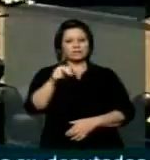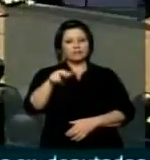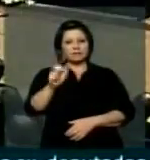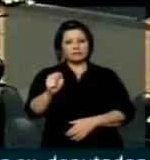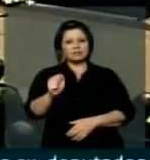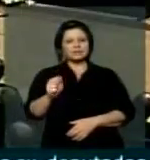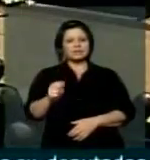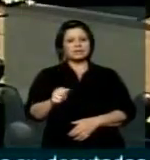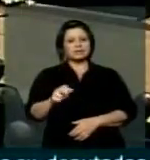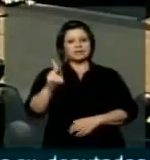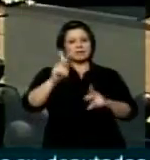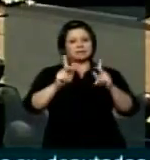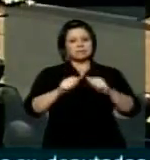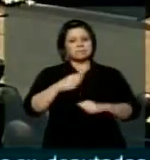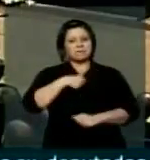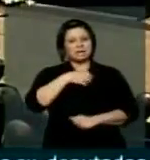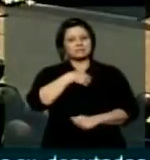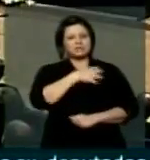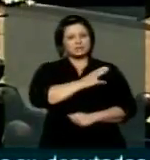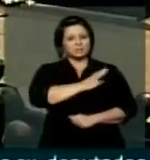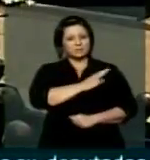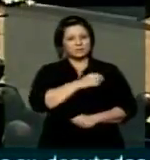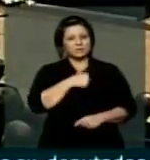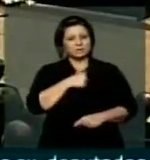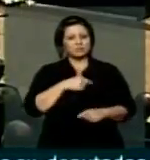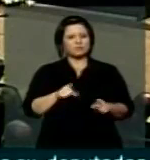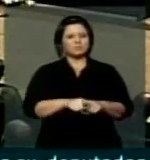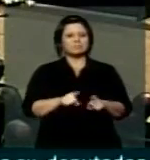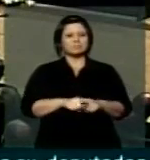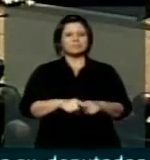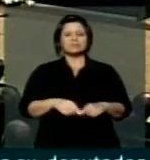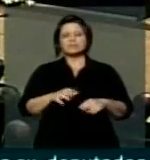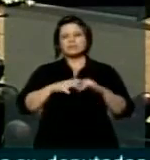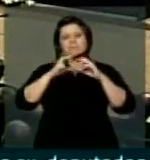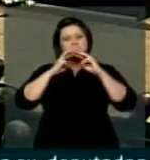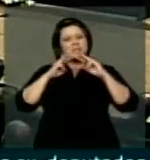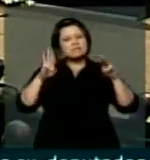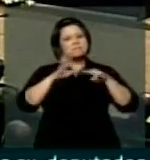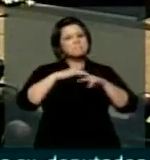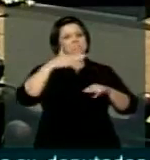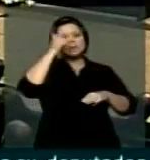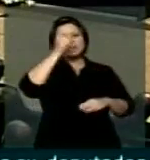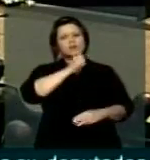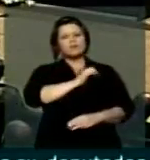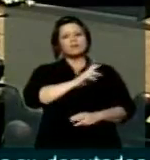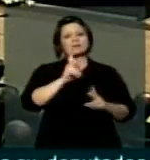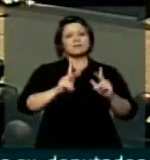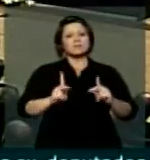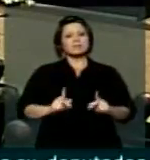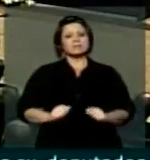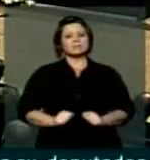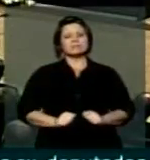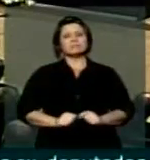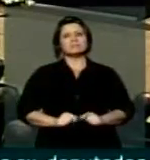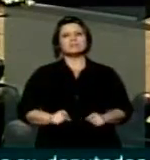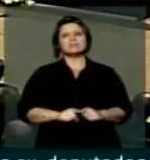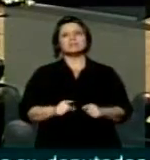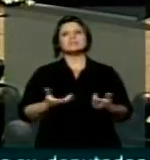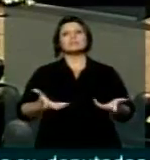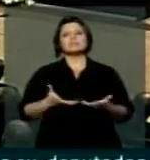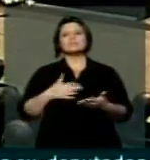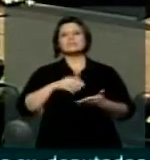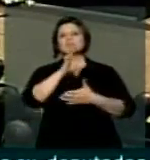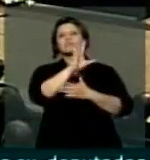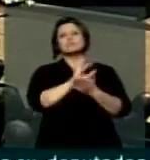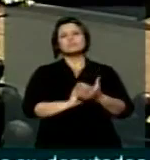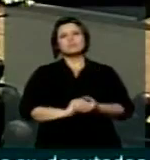Ana, paz no coração, porque não há mensagem melhor de Eduardo para todos nós, senão o